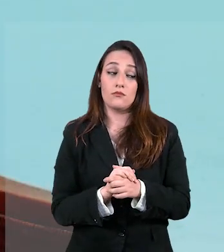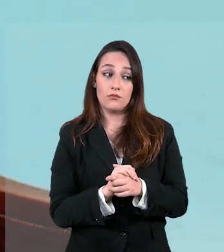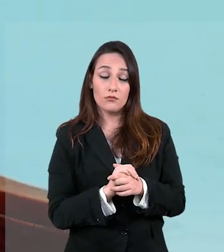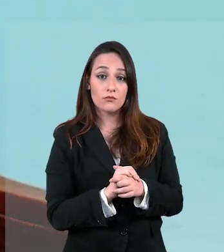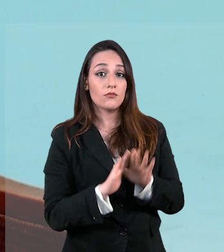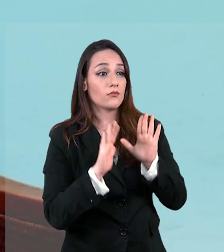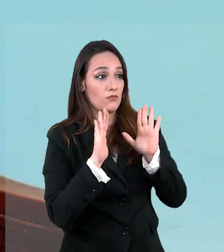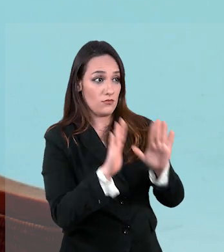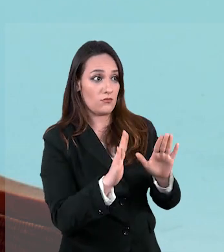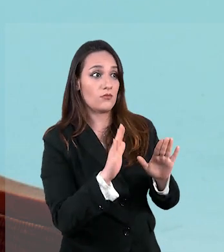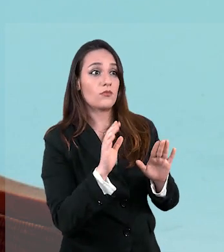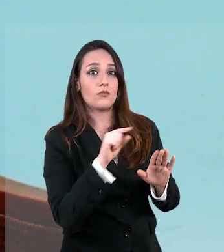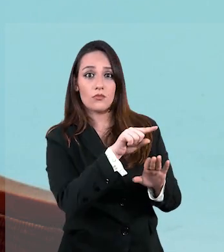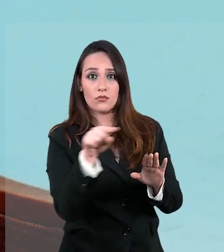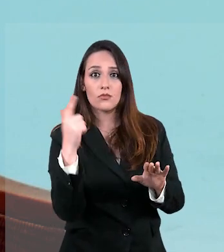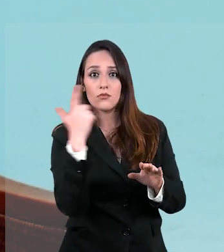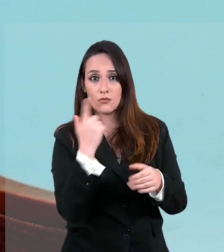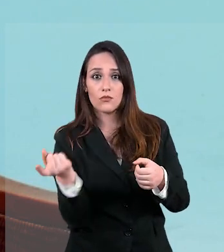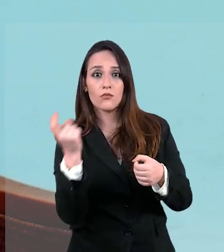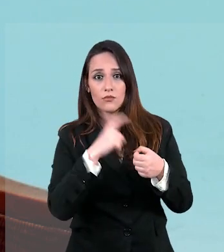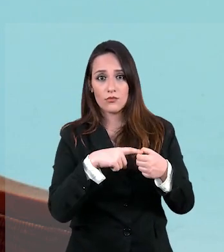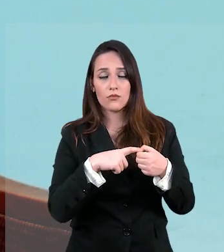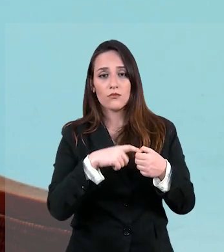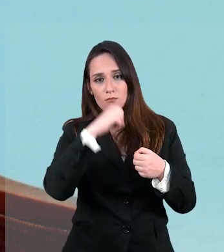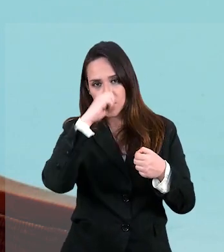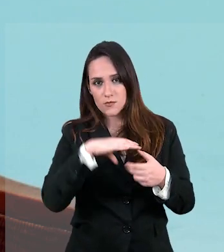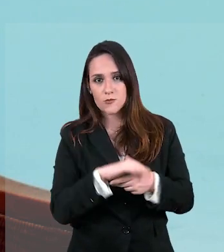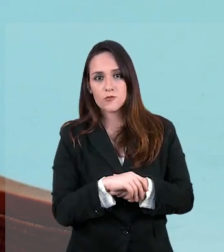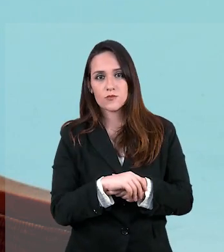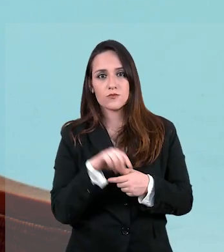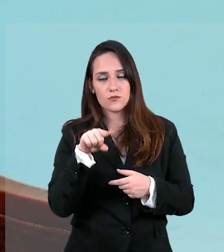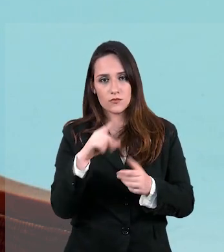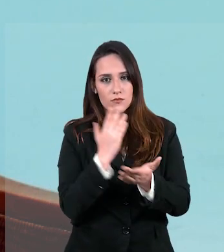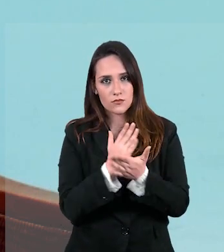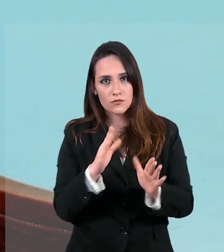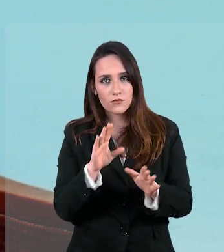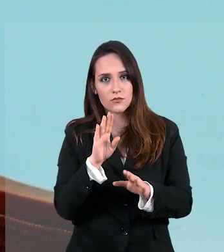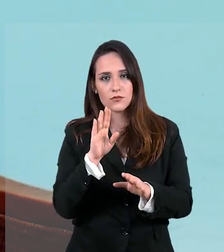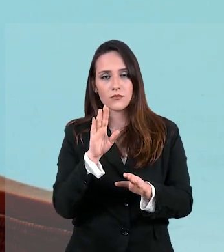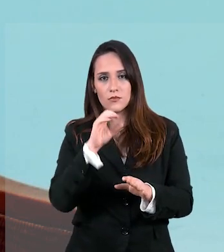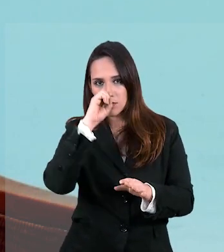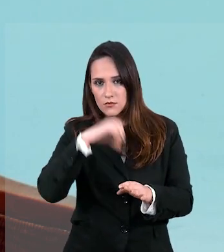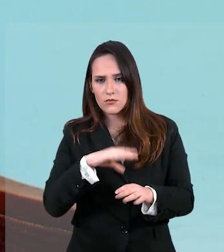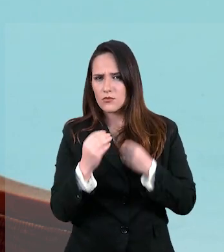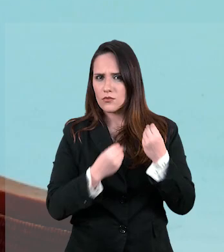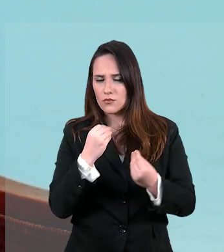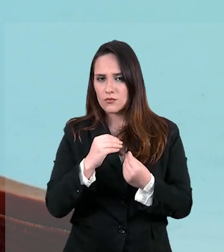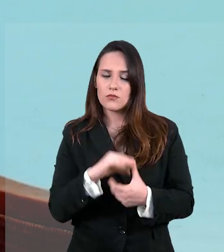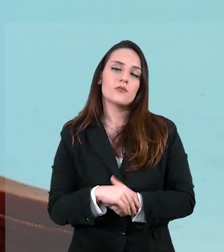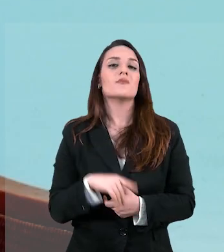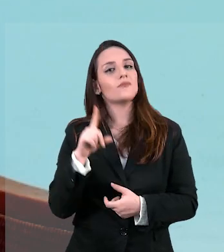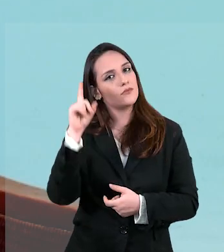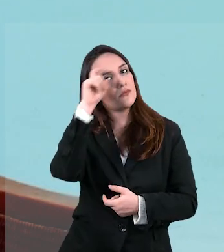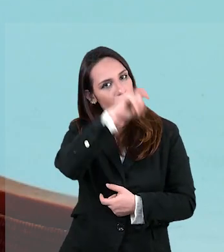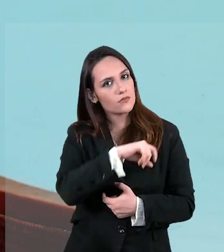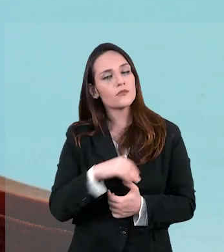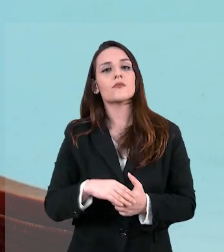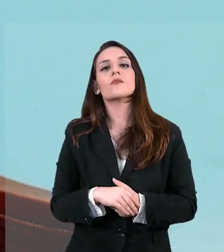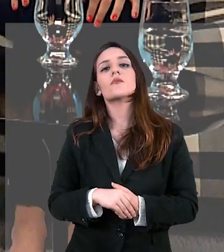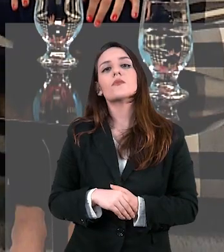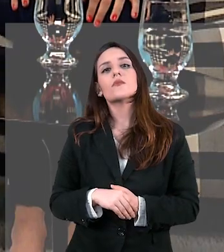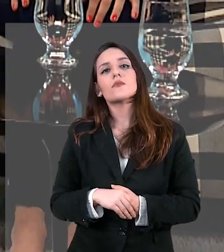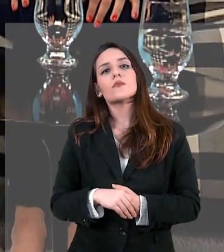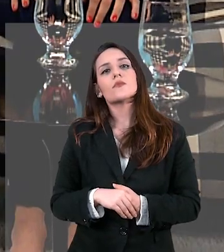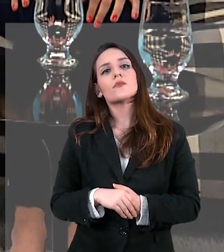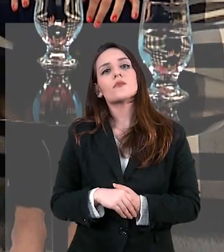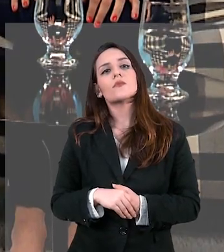processo de você se recuperar de uma violência, para você sair de uma violência também, é um processo muito